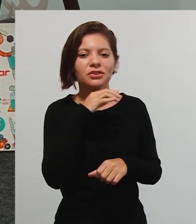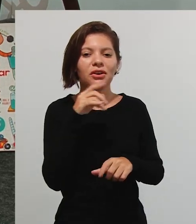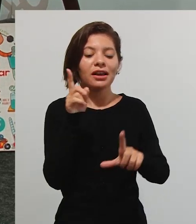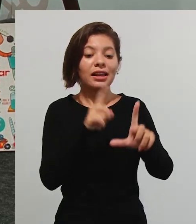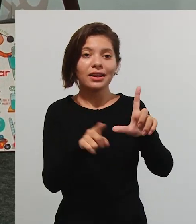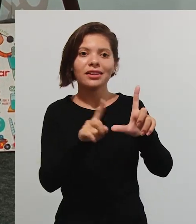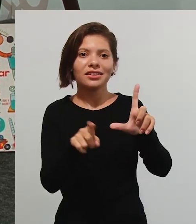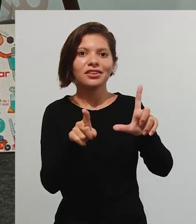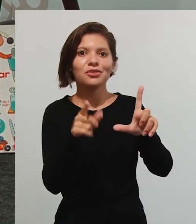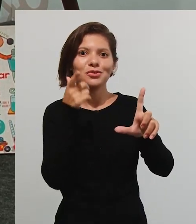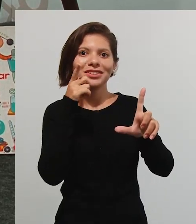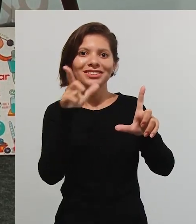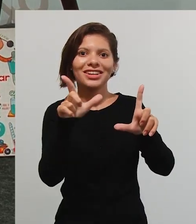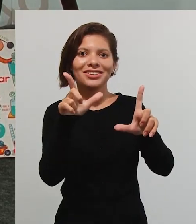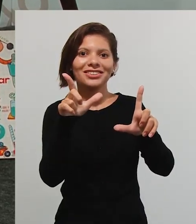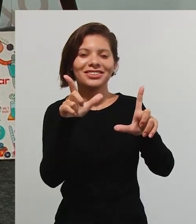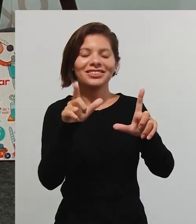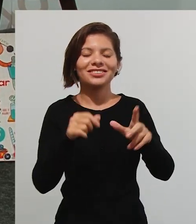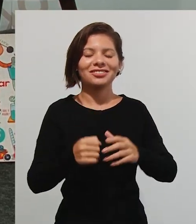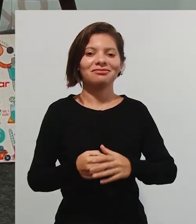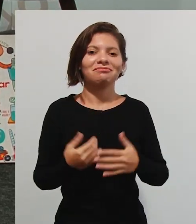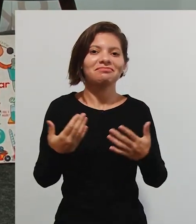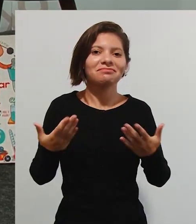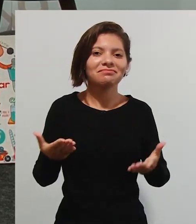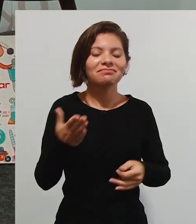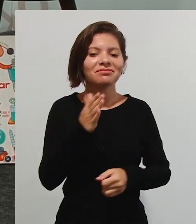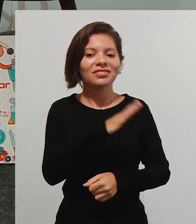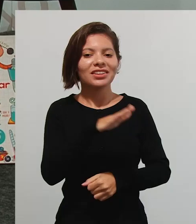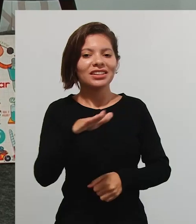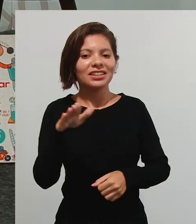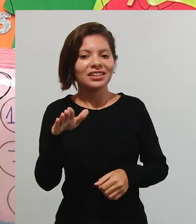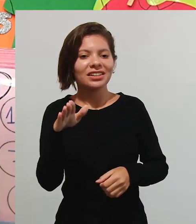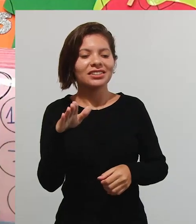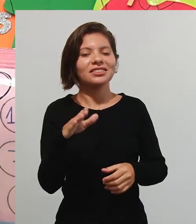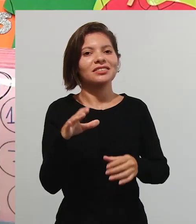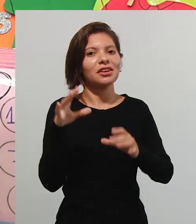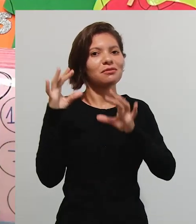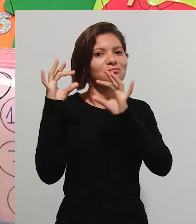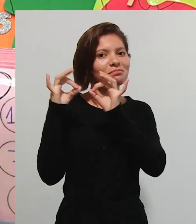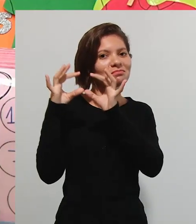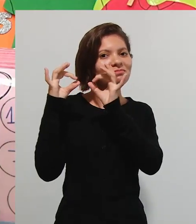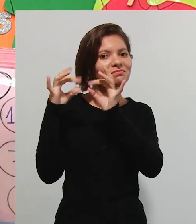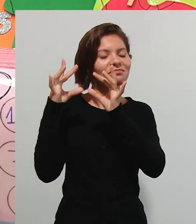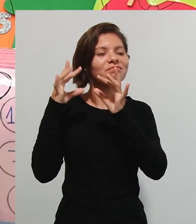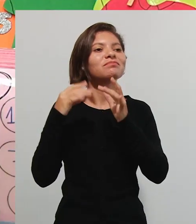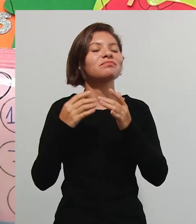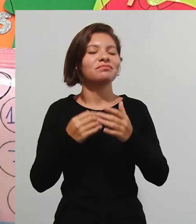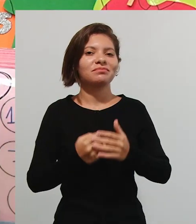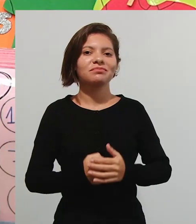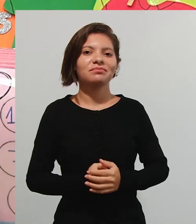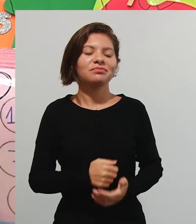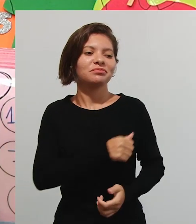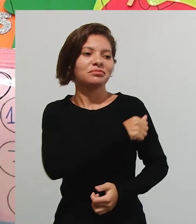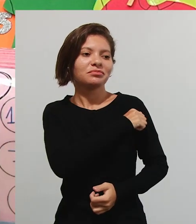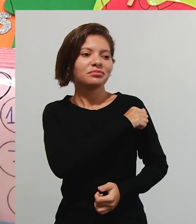fiz a letra A, eu fiz o número 1. Então, ela vai te dando feedback também de